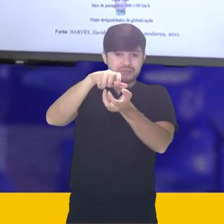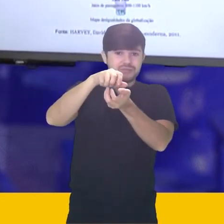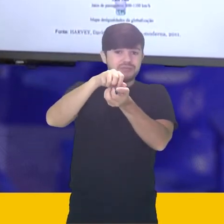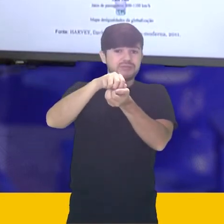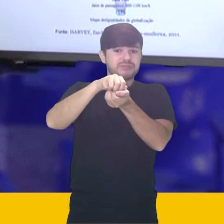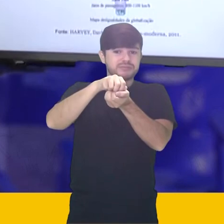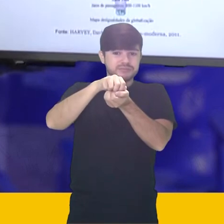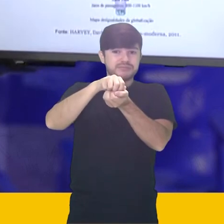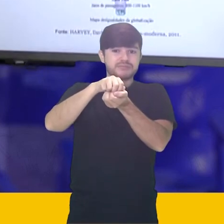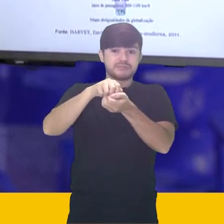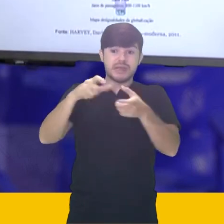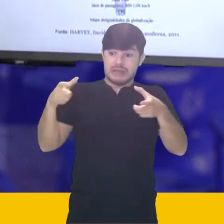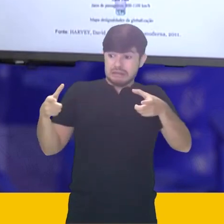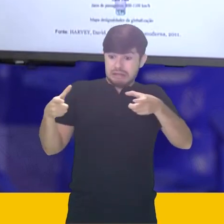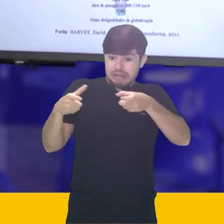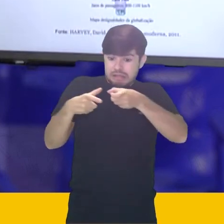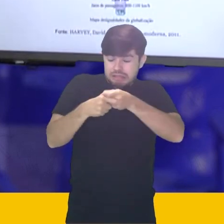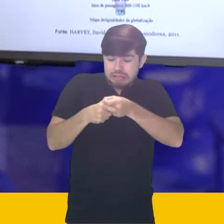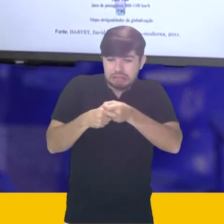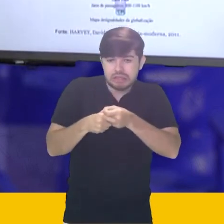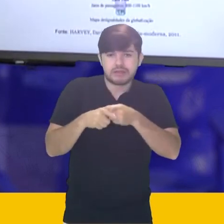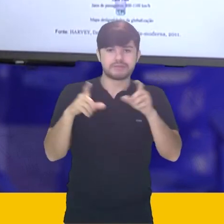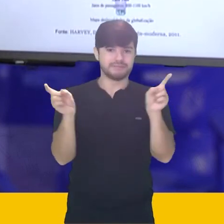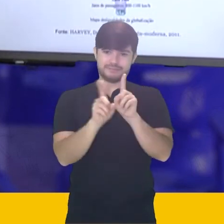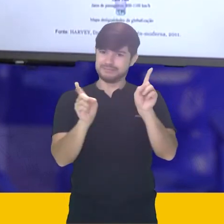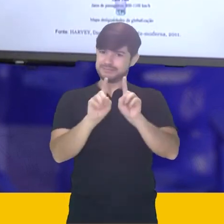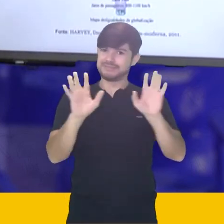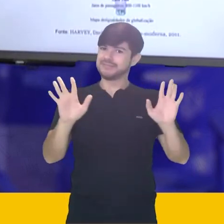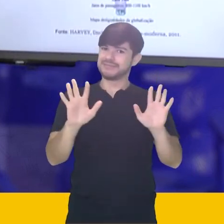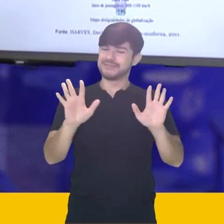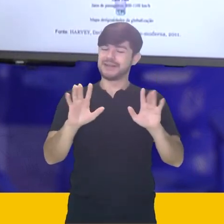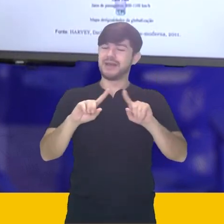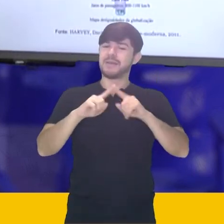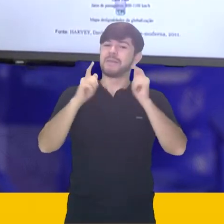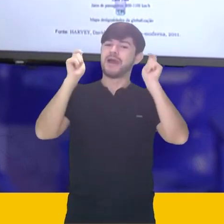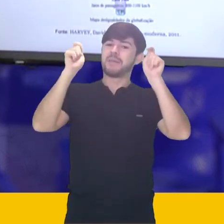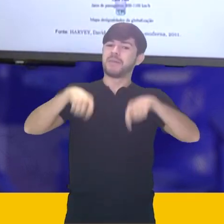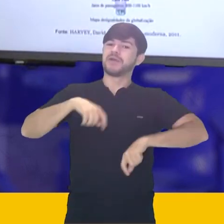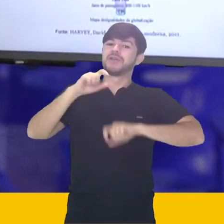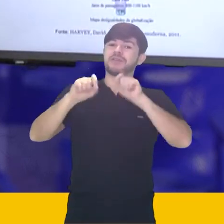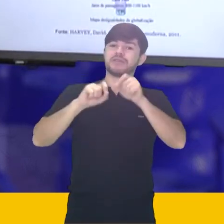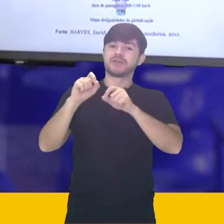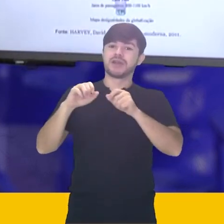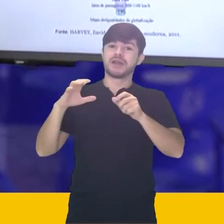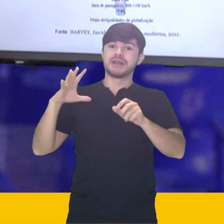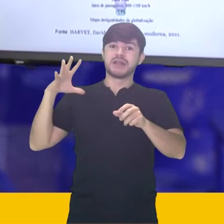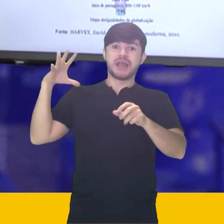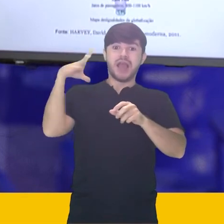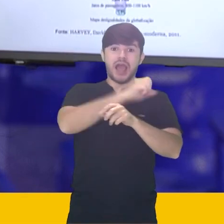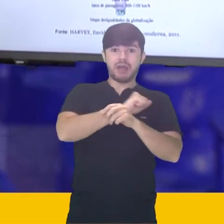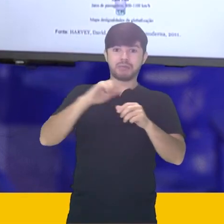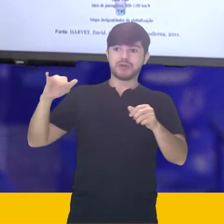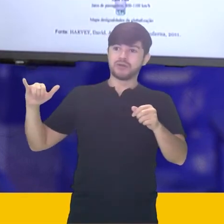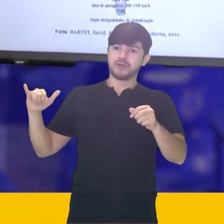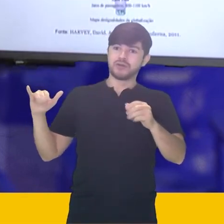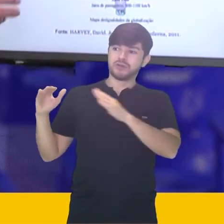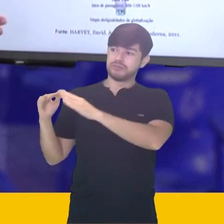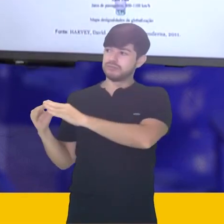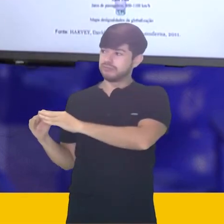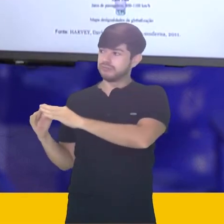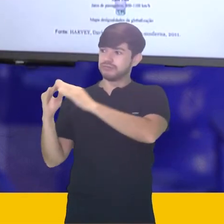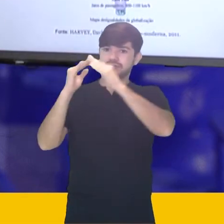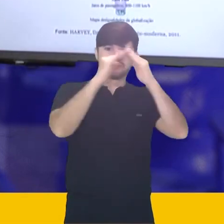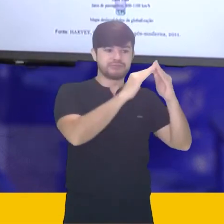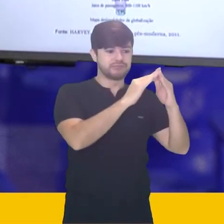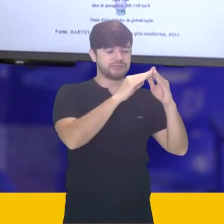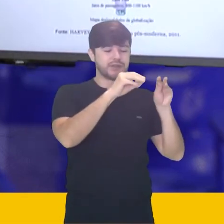ele, não que ele fique menor mesmo, mas a possibilidade da gente atravessá-lo ou da gente conseguir se comunicar com uma